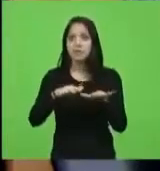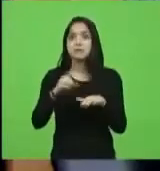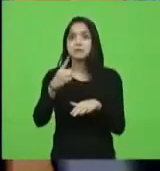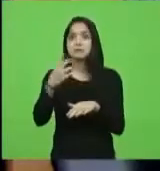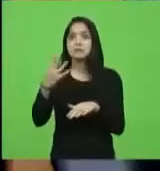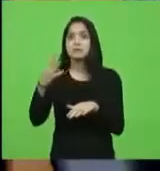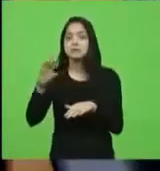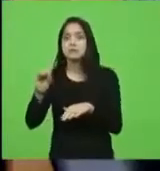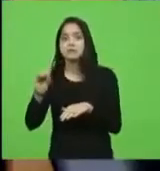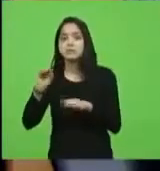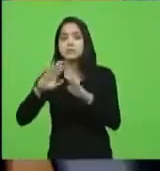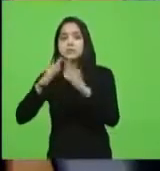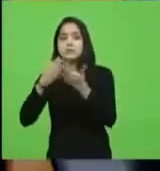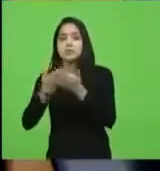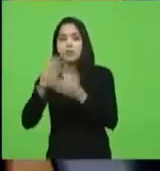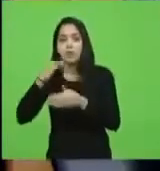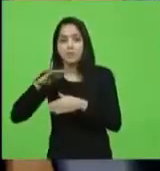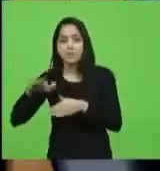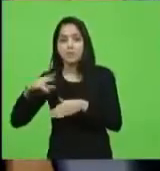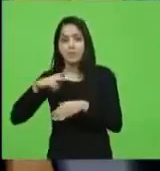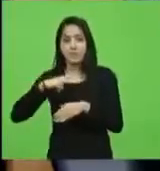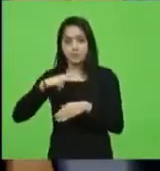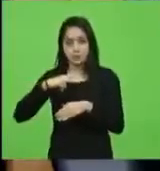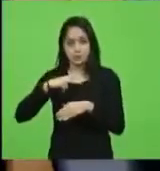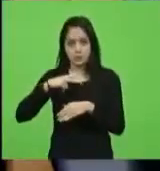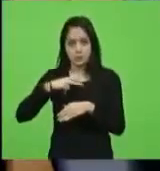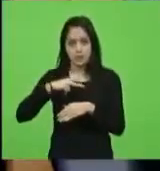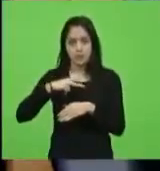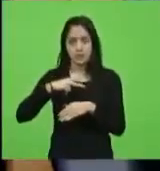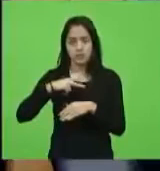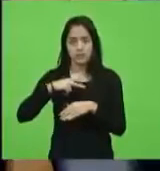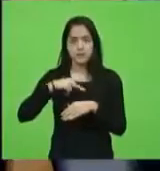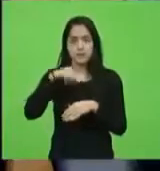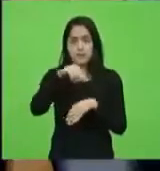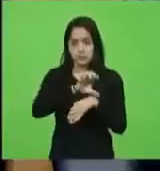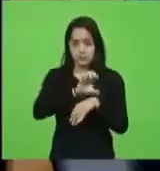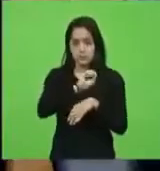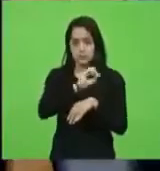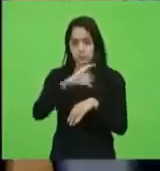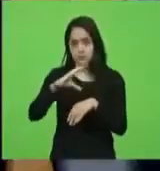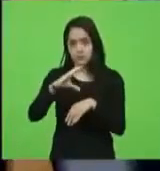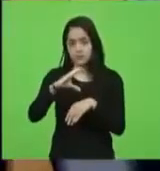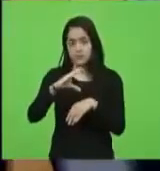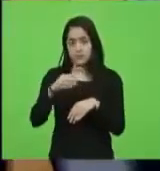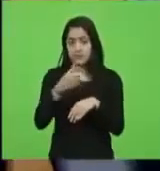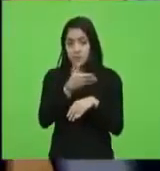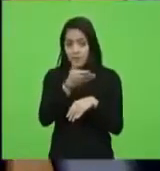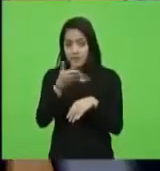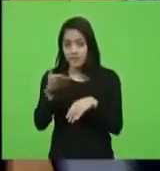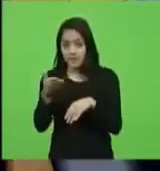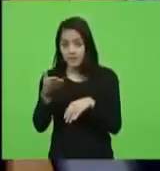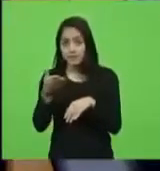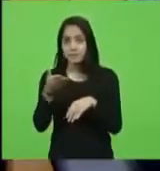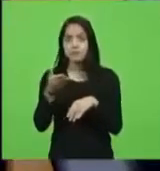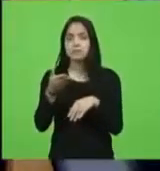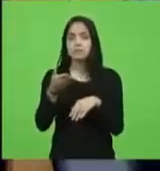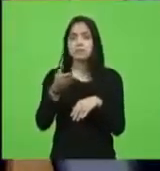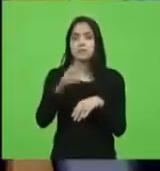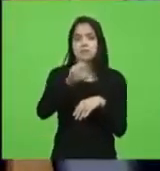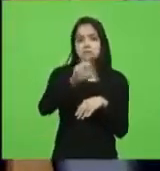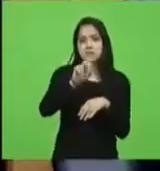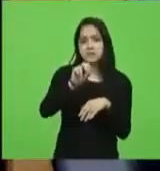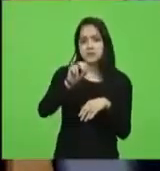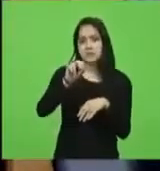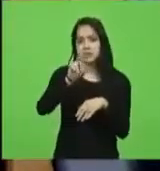ensino infantil particulares nas grandes cidades de Santa Catarina. Essas escolas, elas têm de 50 a 100